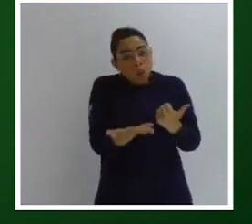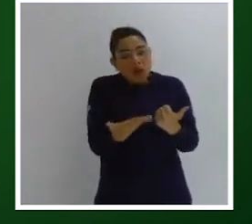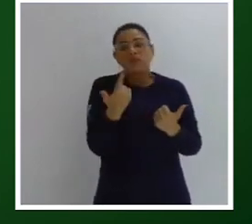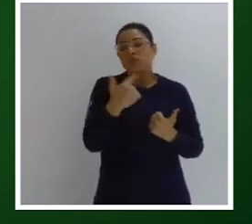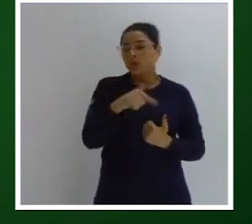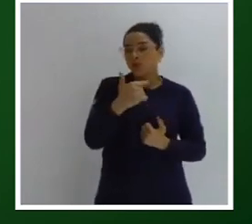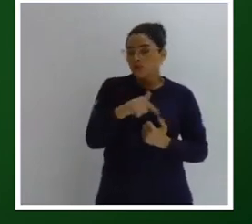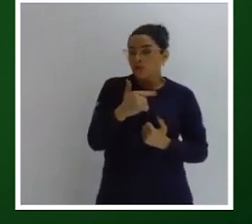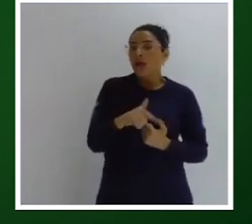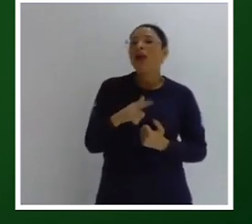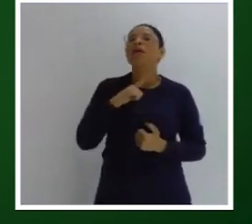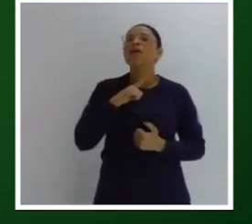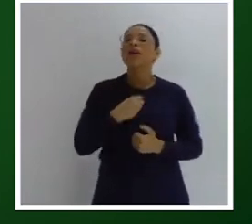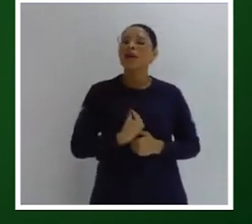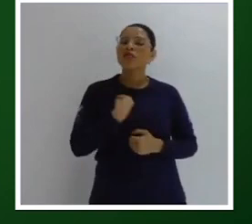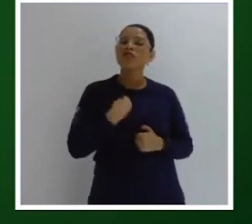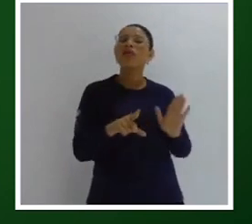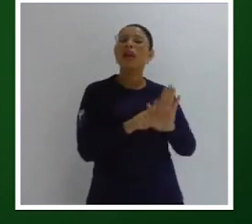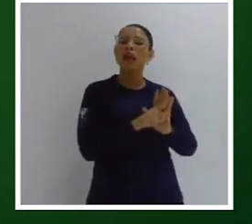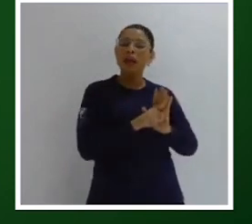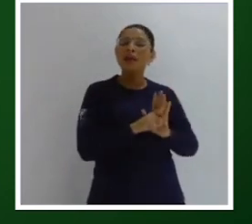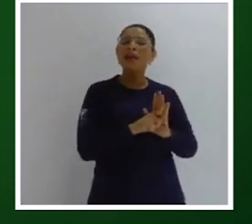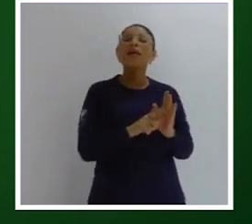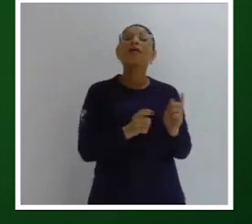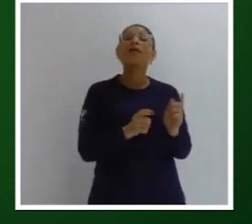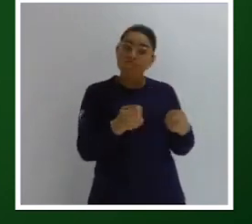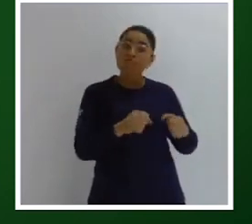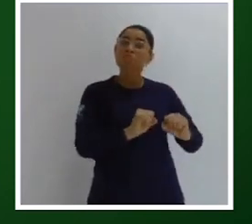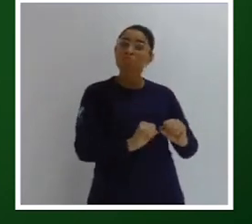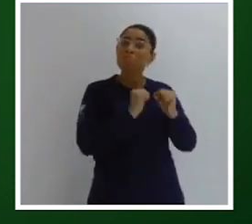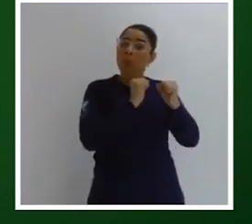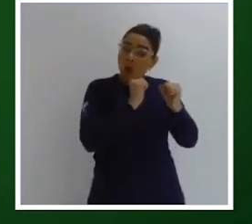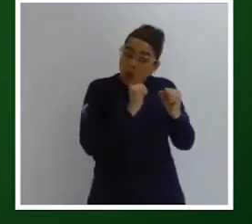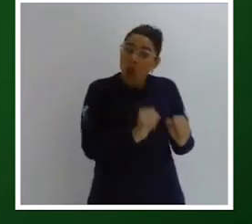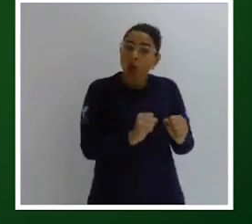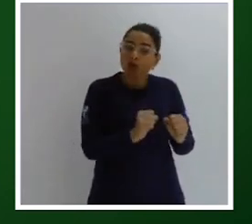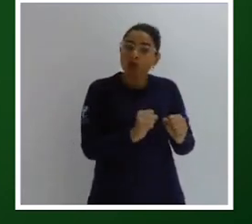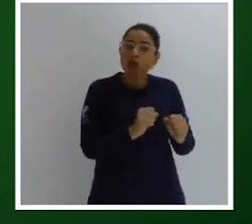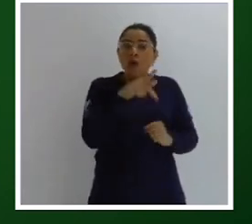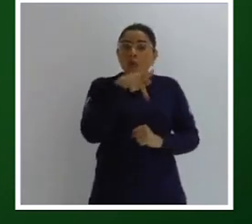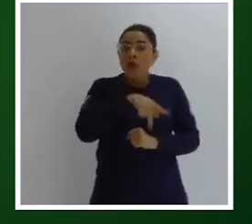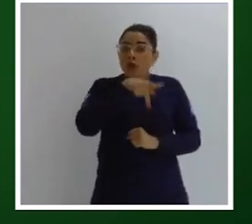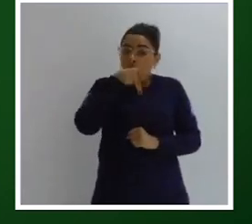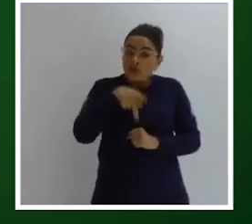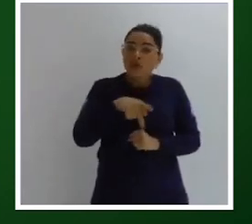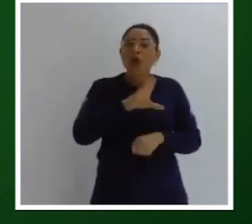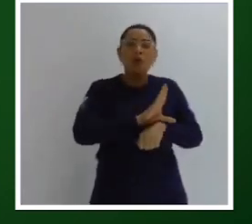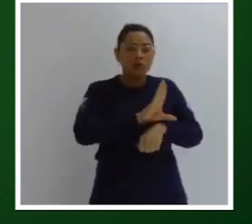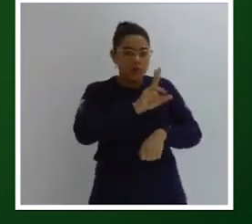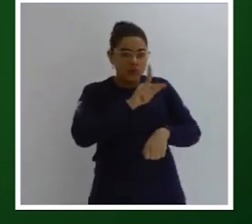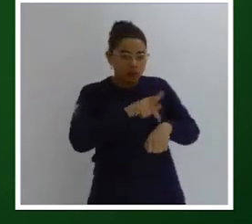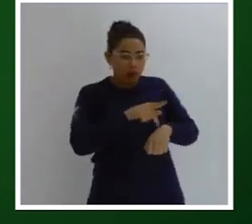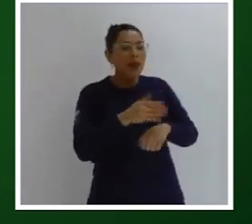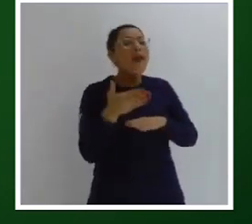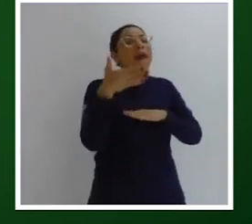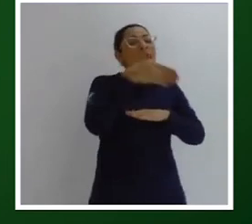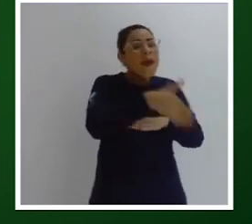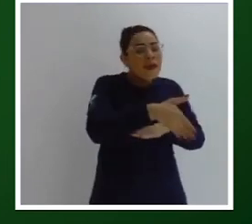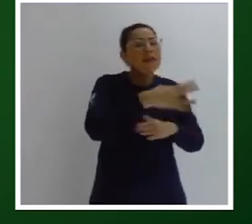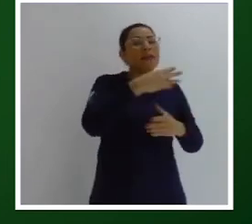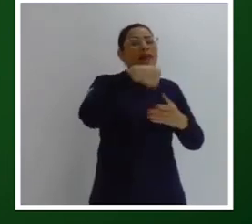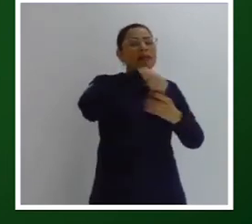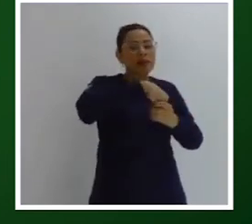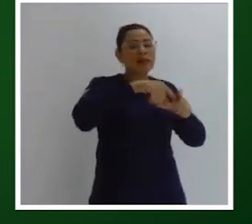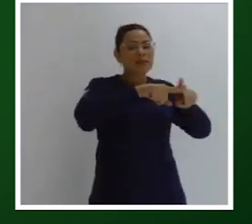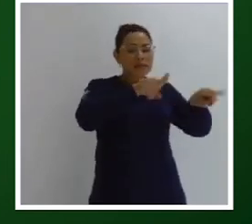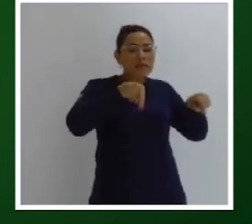eventual nós temos uma legislação que permite que o professor coordenador na sala de aula o vice-diretora